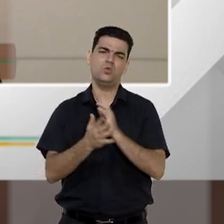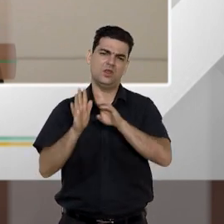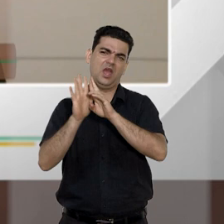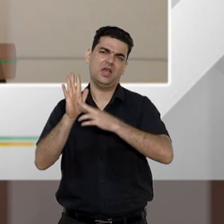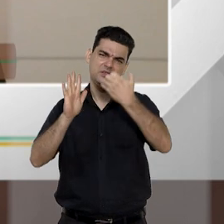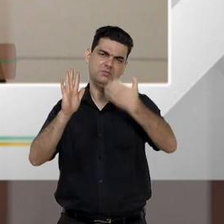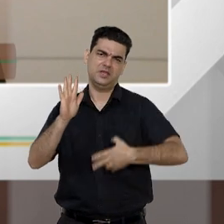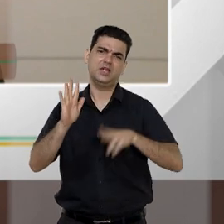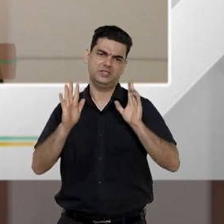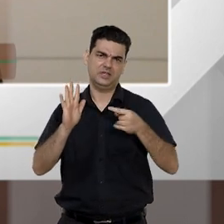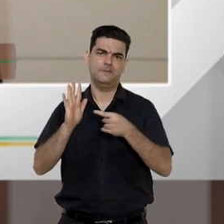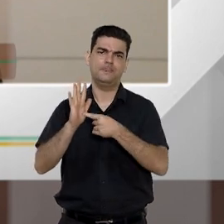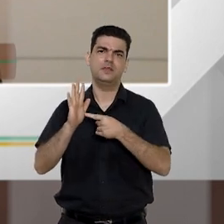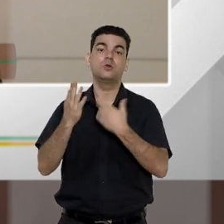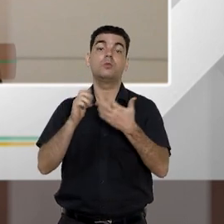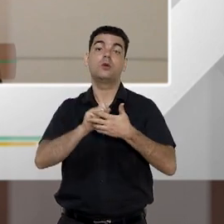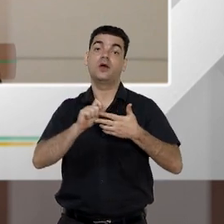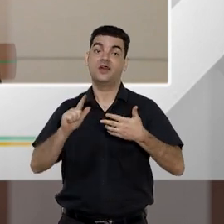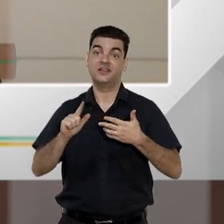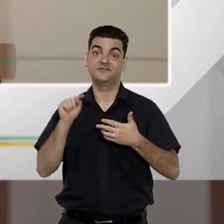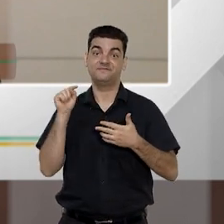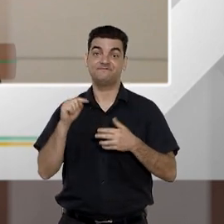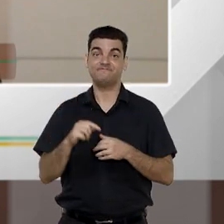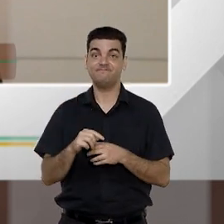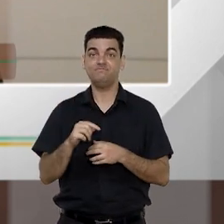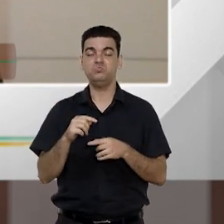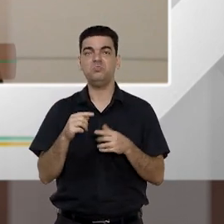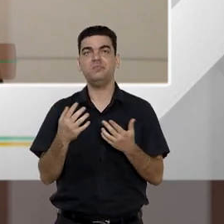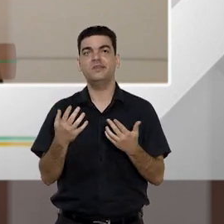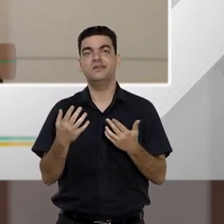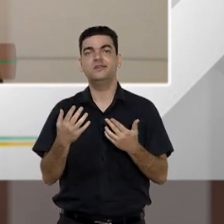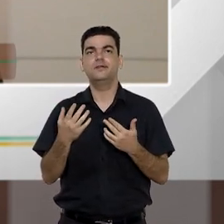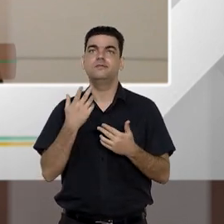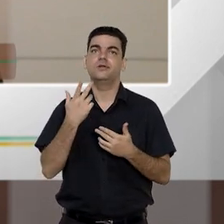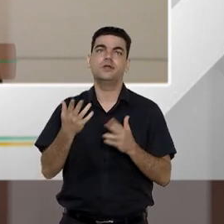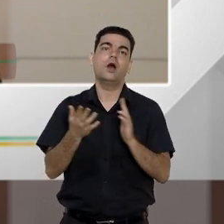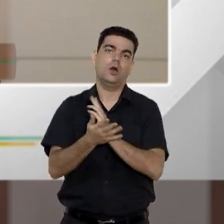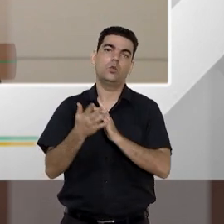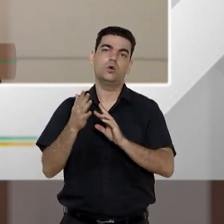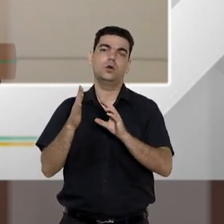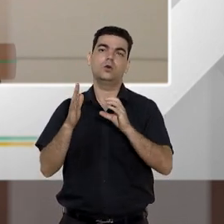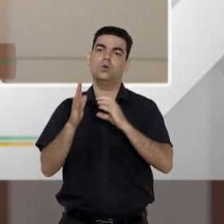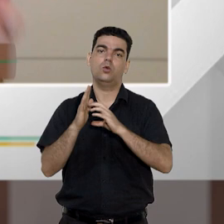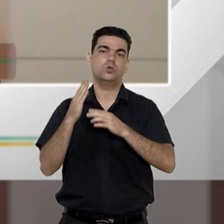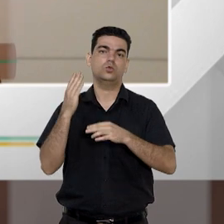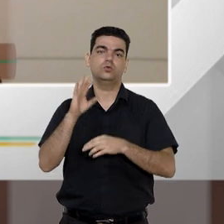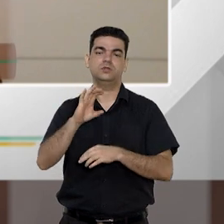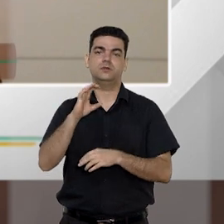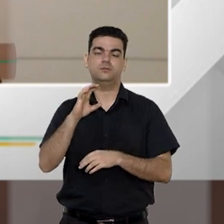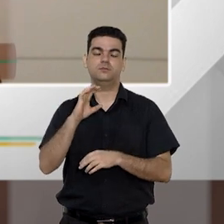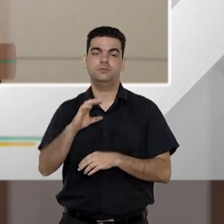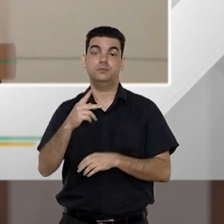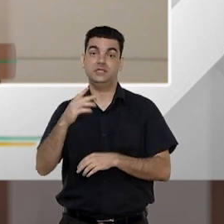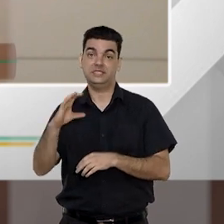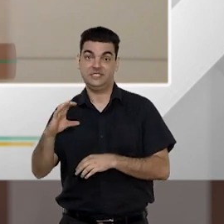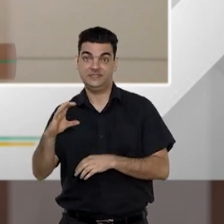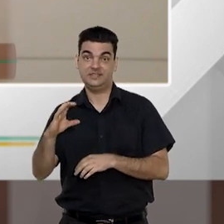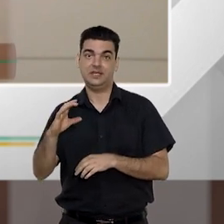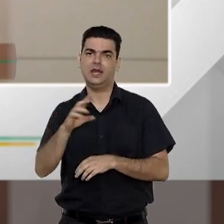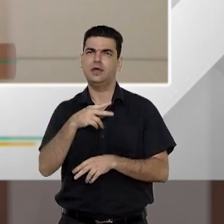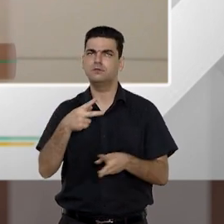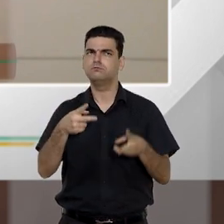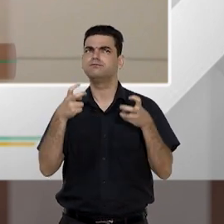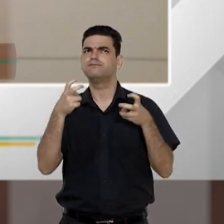Inclusive, muitos regimentos fazem menção a esse agravo, citando, né, normas do próprio Código de Processo